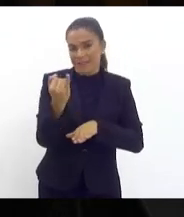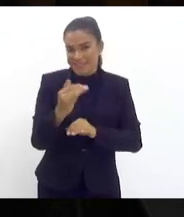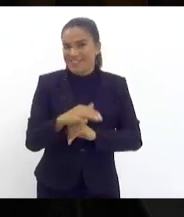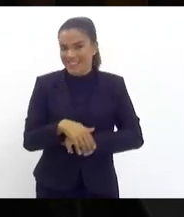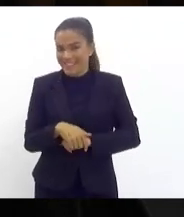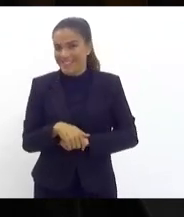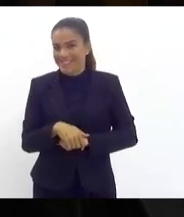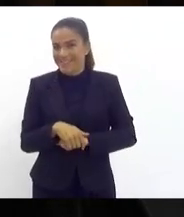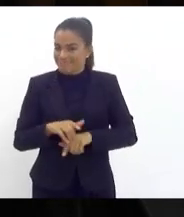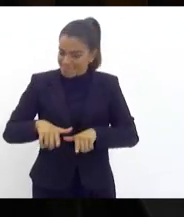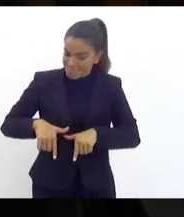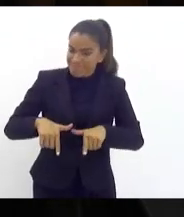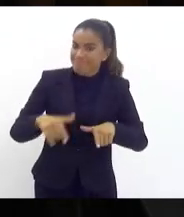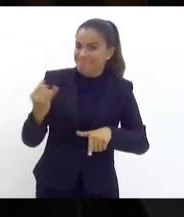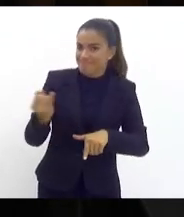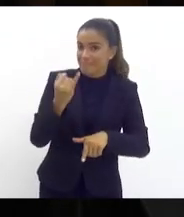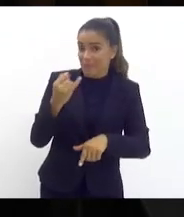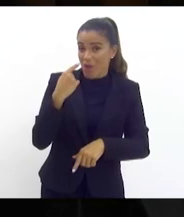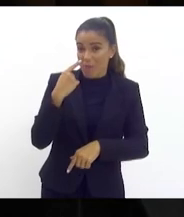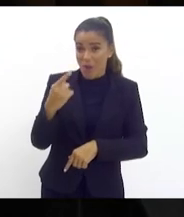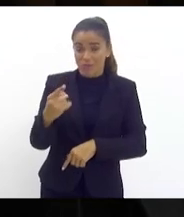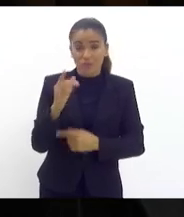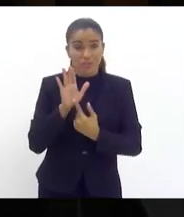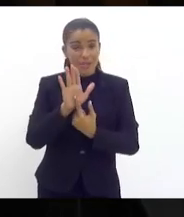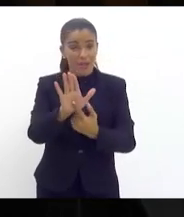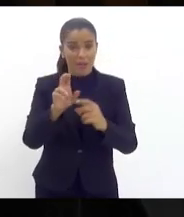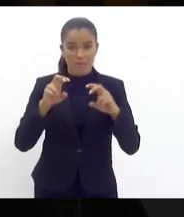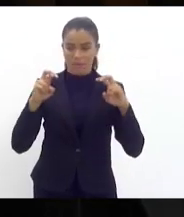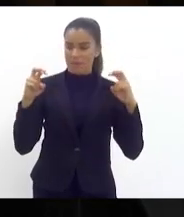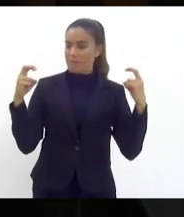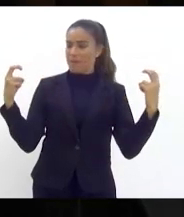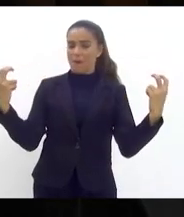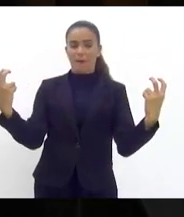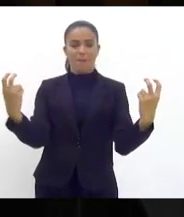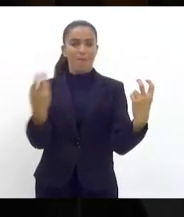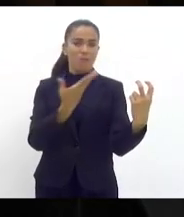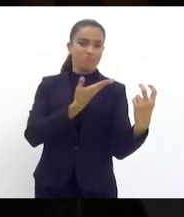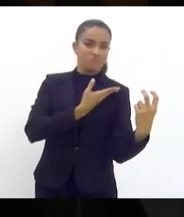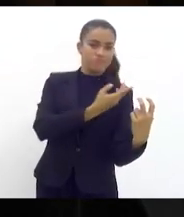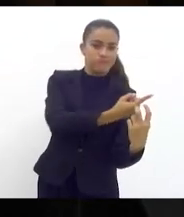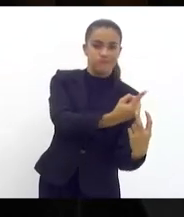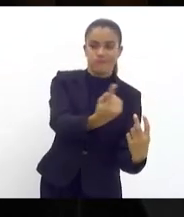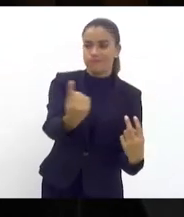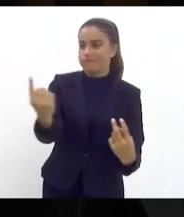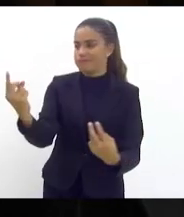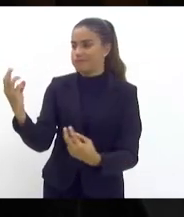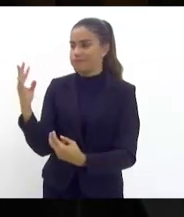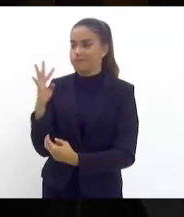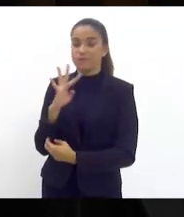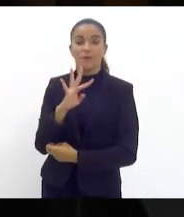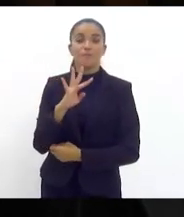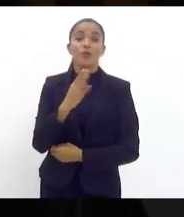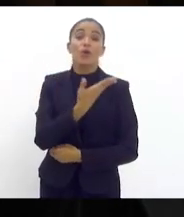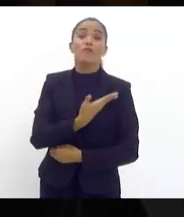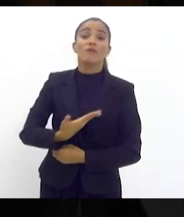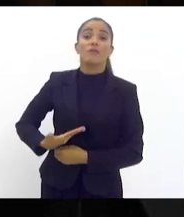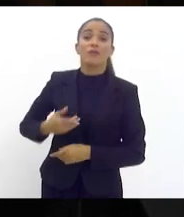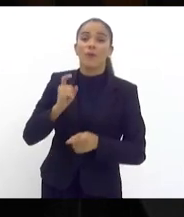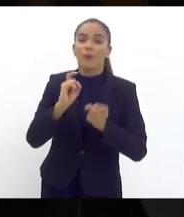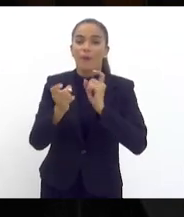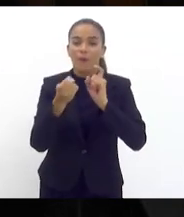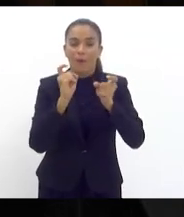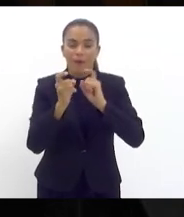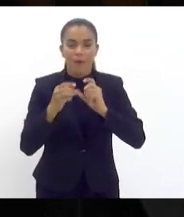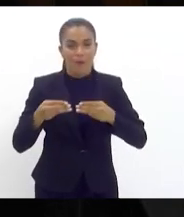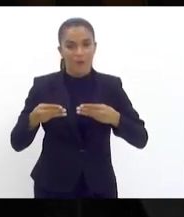e mostra ele aqui à mesa com outros governadores em reunião com o